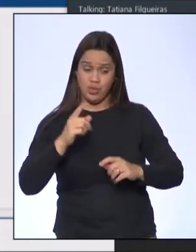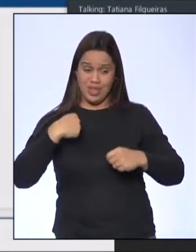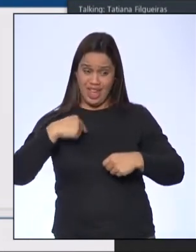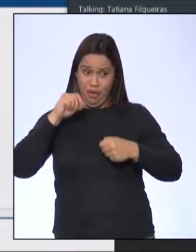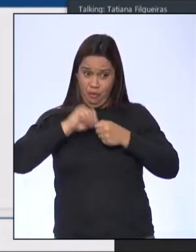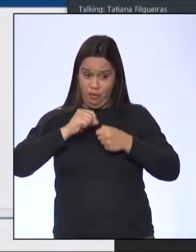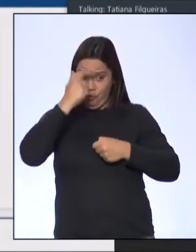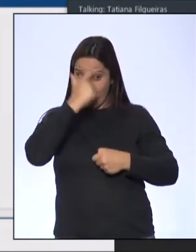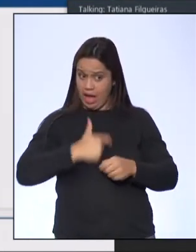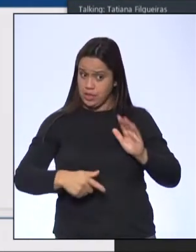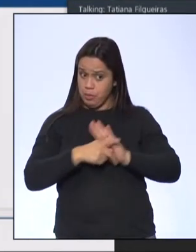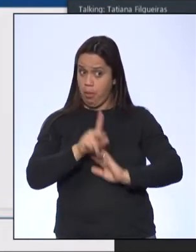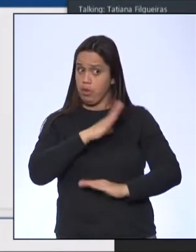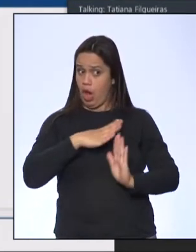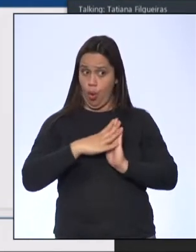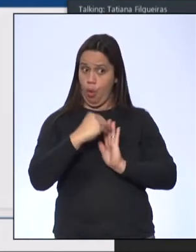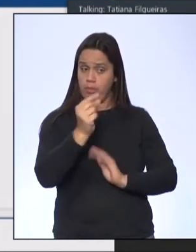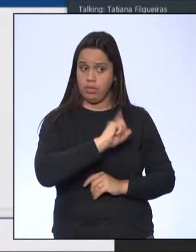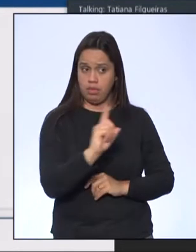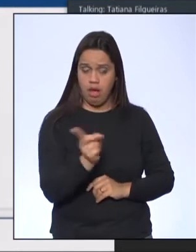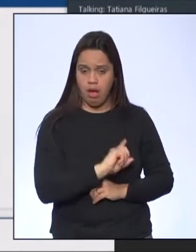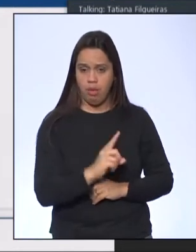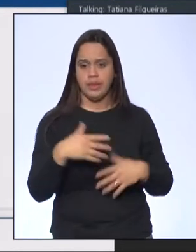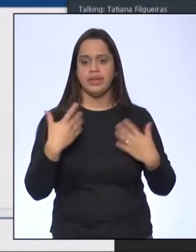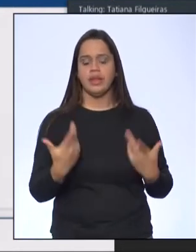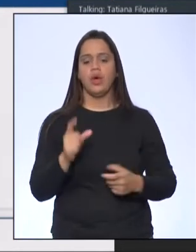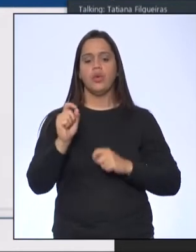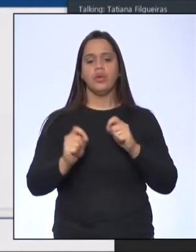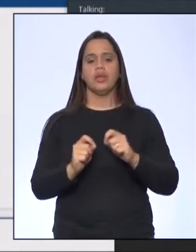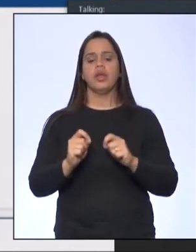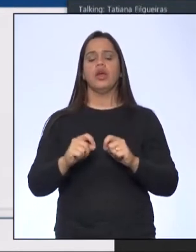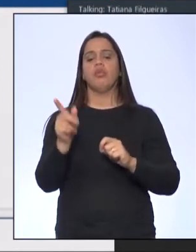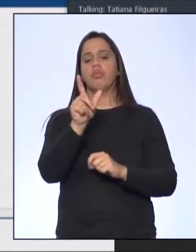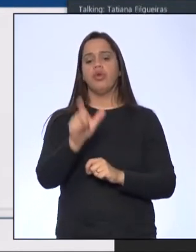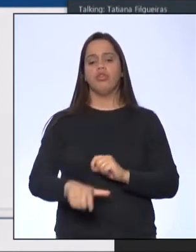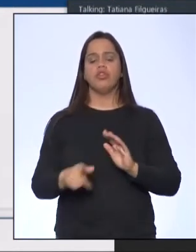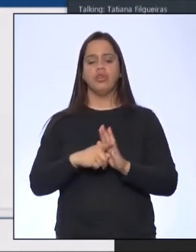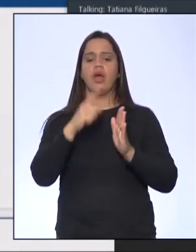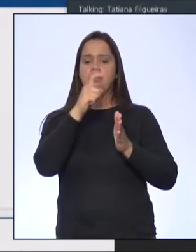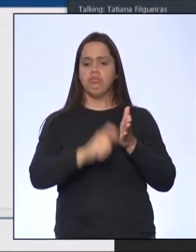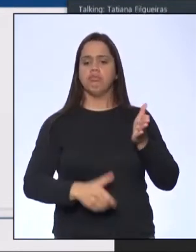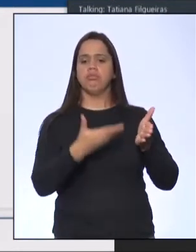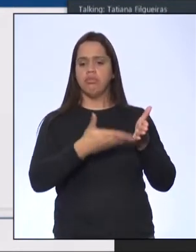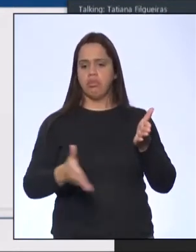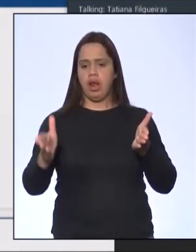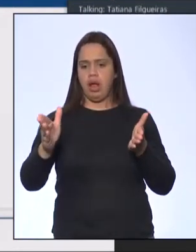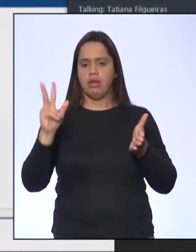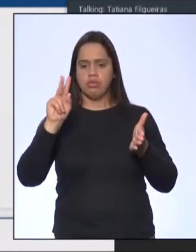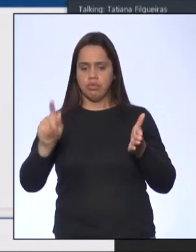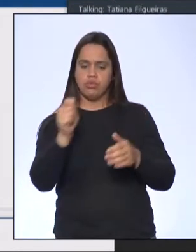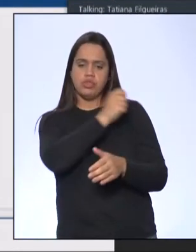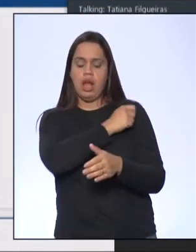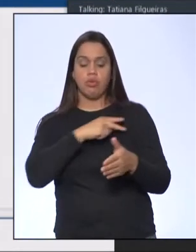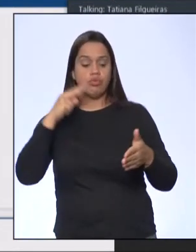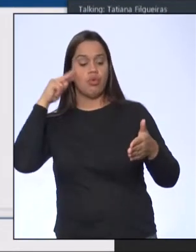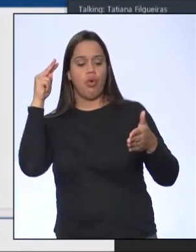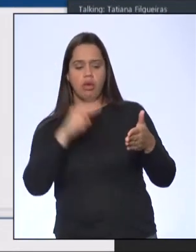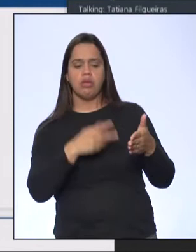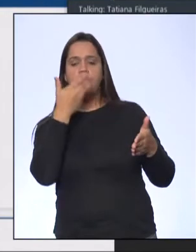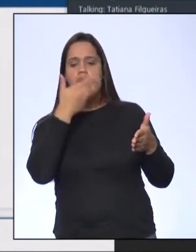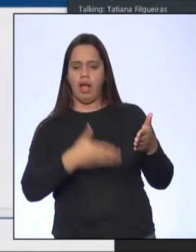sejam desenvolvidas no adulto, no professor primeiro, para que ele possa desenvolver nos alunos, né?